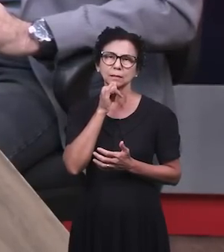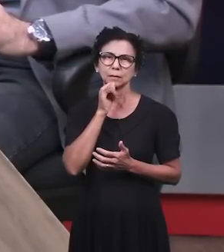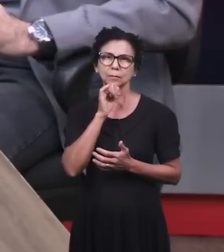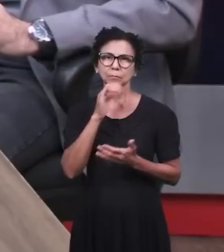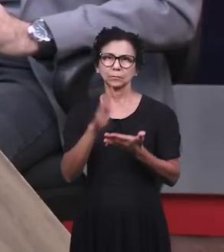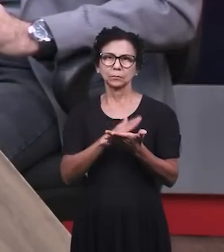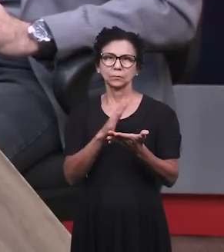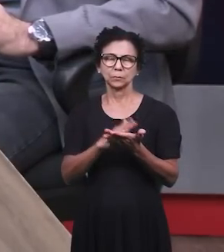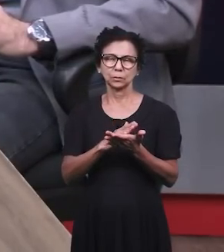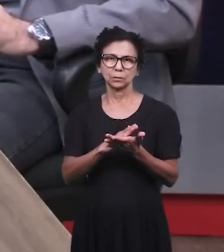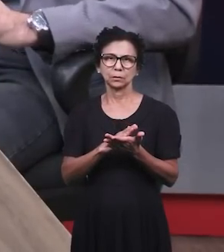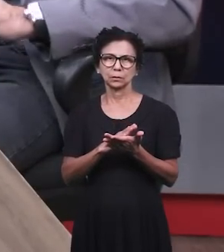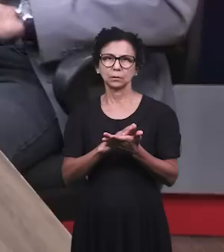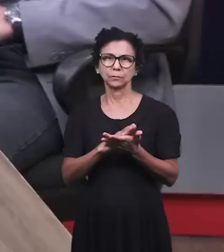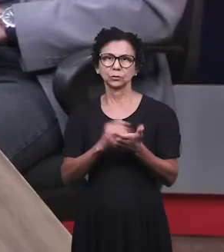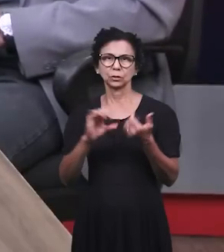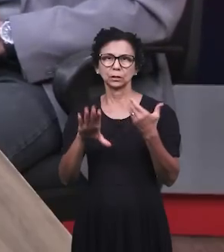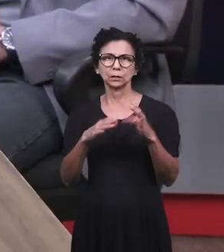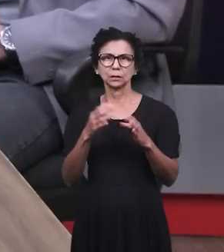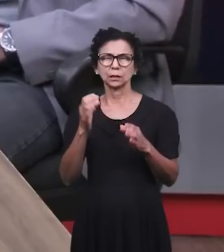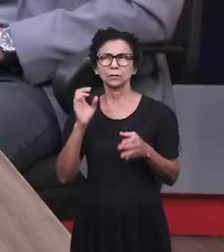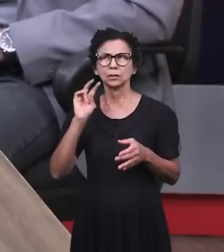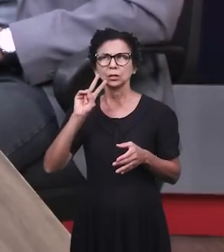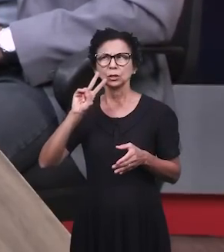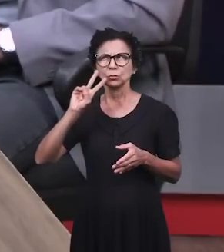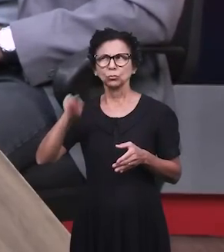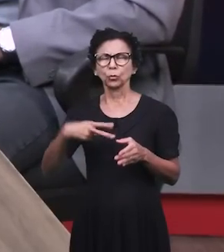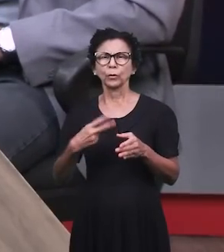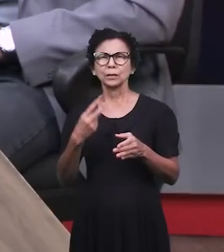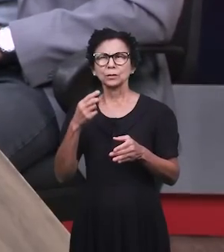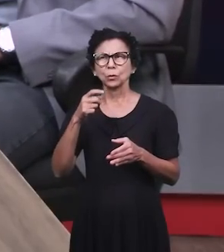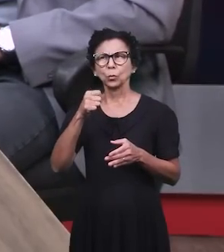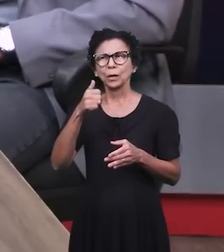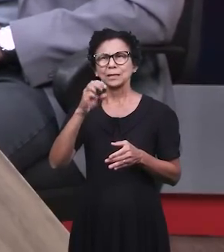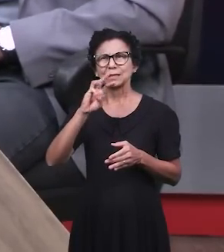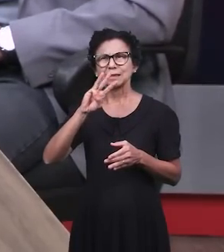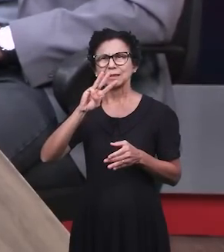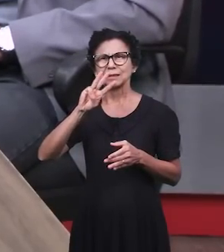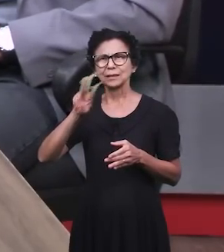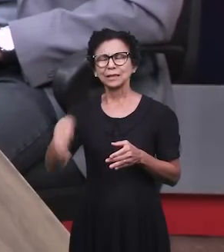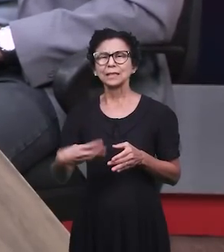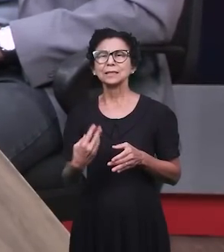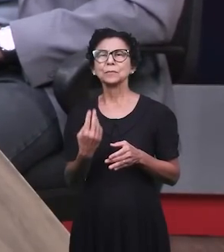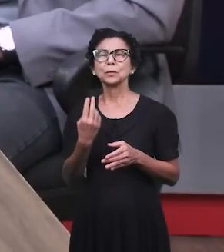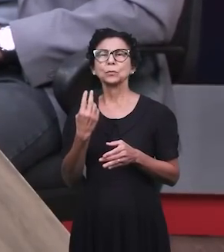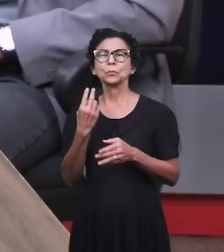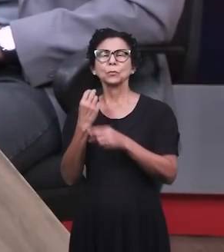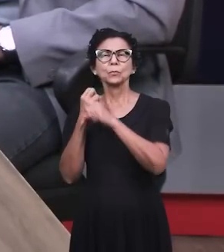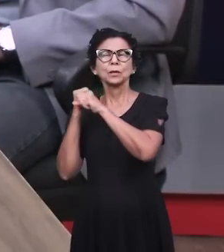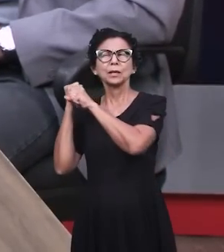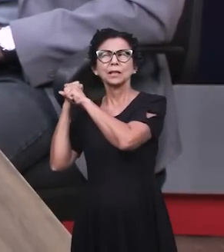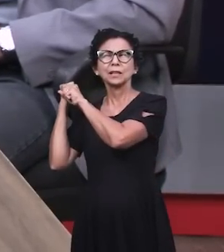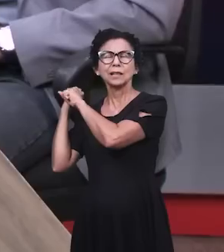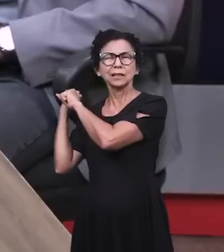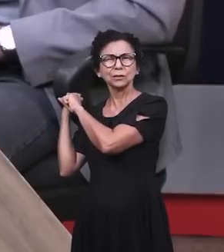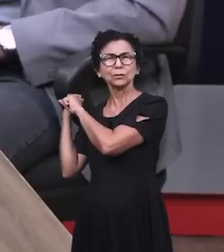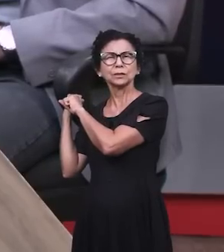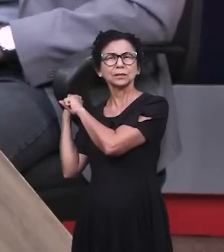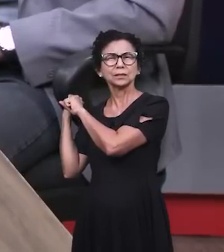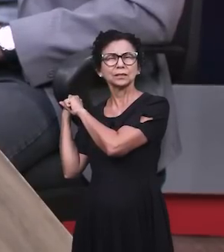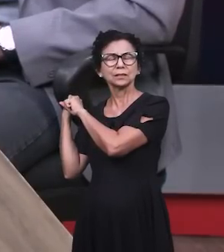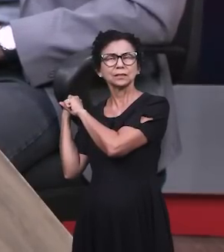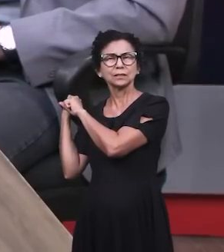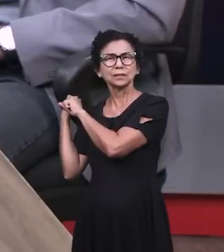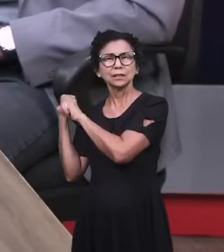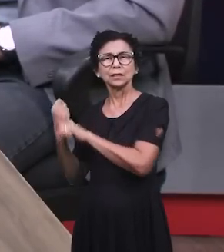mais, né? Porque ainda tem uns 600 anos antes. Então você bota aí quase 3000 anos o livro de Cantares aí, e alguns homens estudiosos desprezaram.